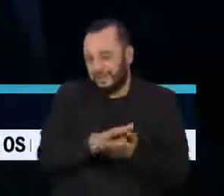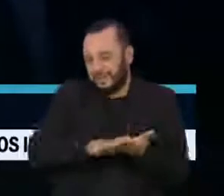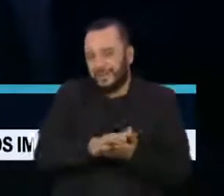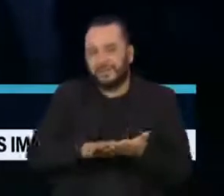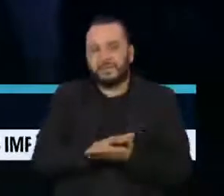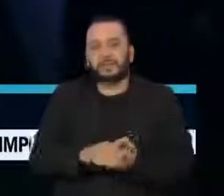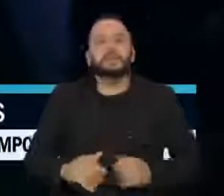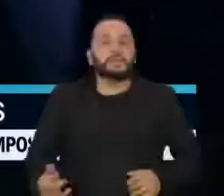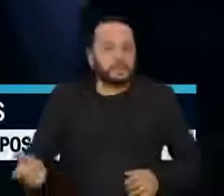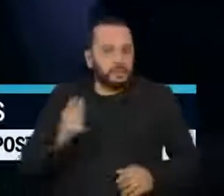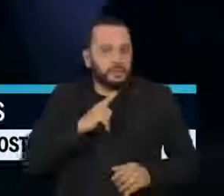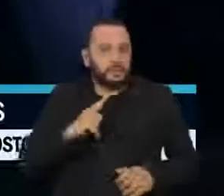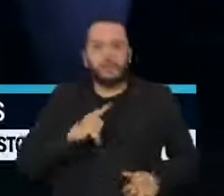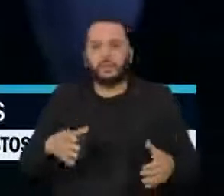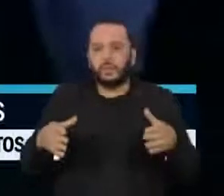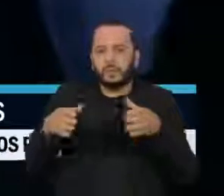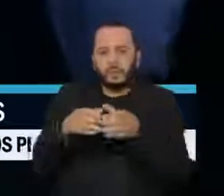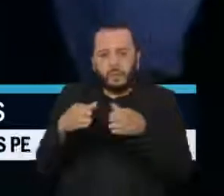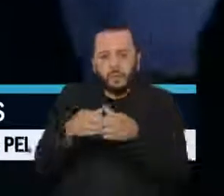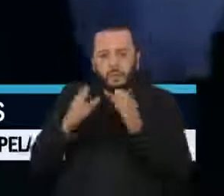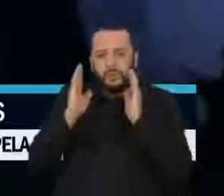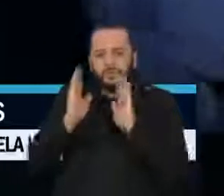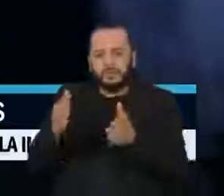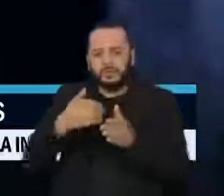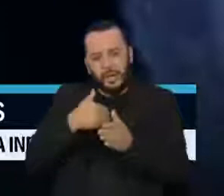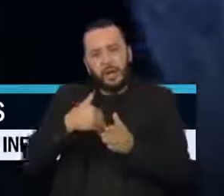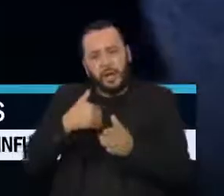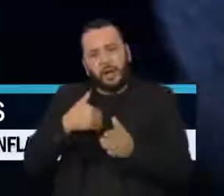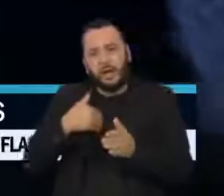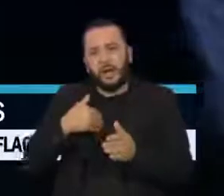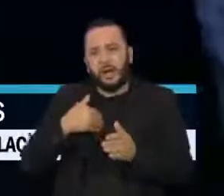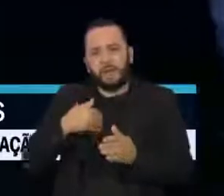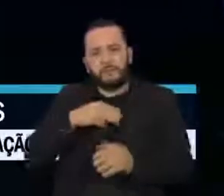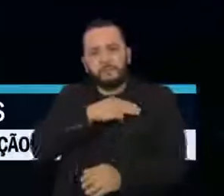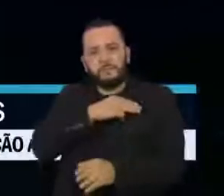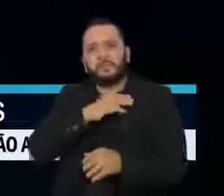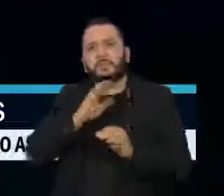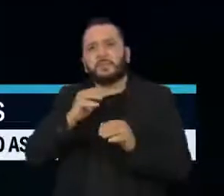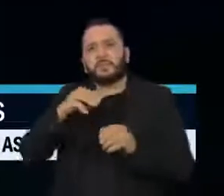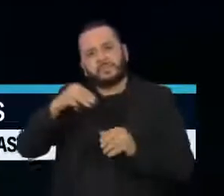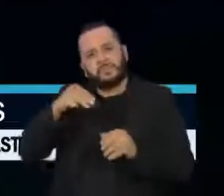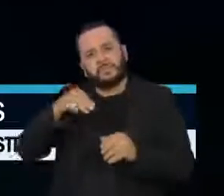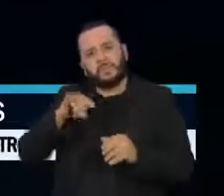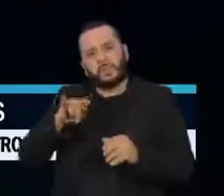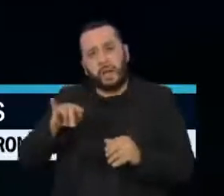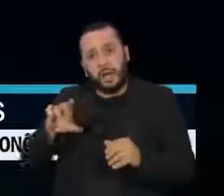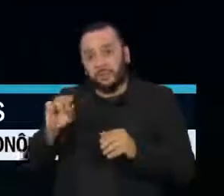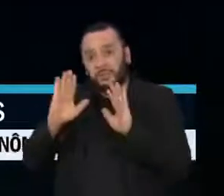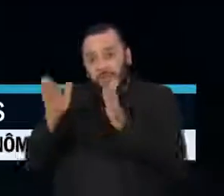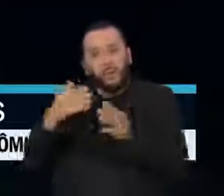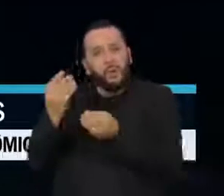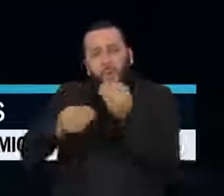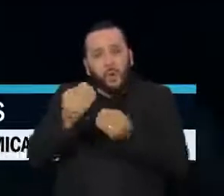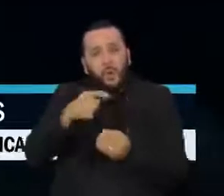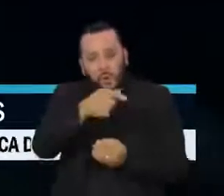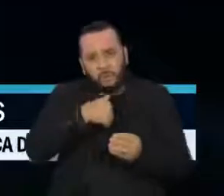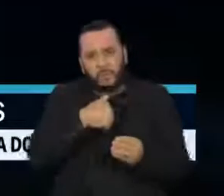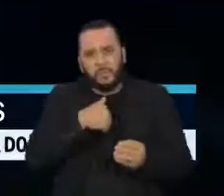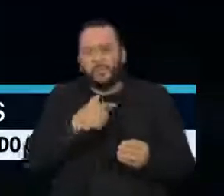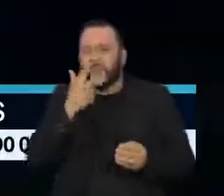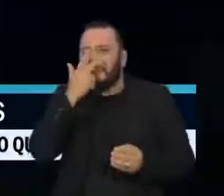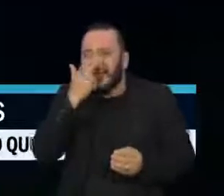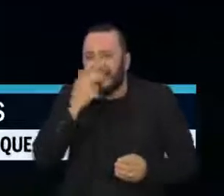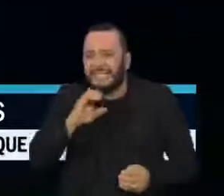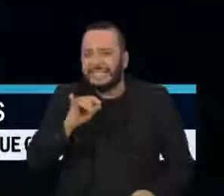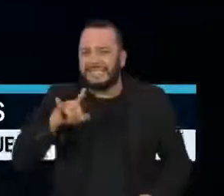Conselho Indigenista Missionário criticou o descaso do governo federal no combate à pandemia entre os povos indígenas. O CIMI